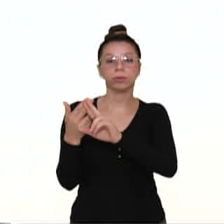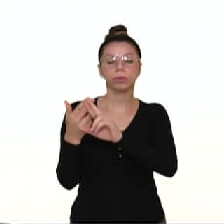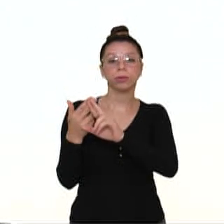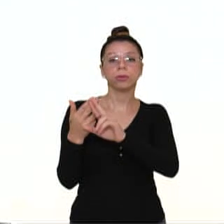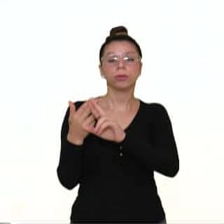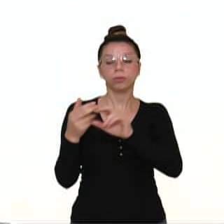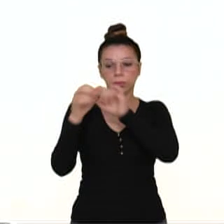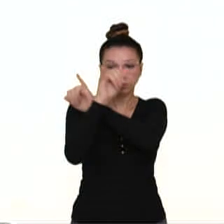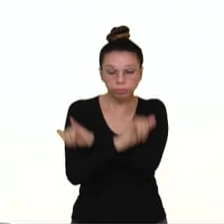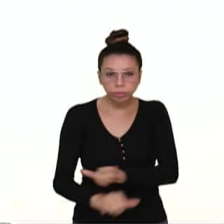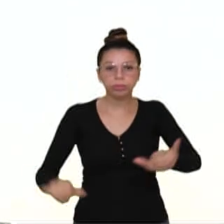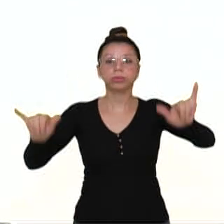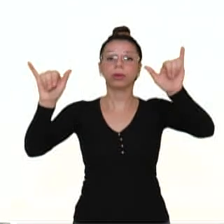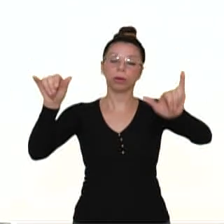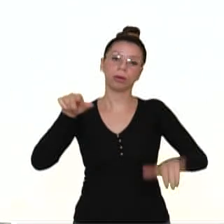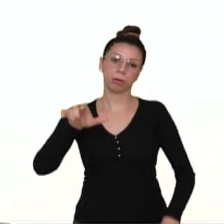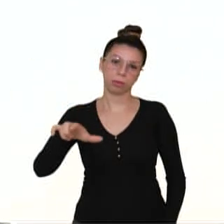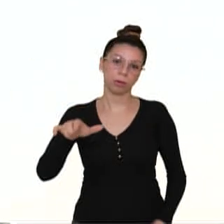dessa difusão.